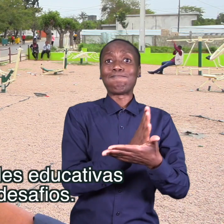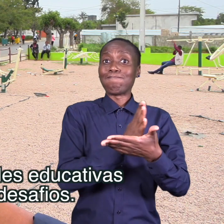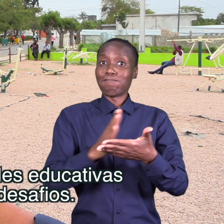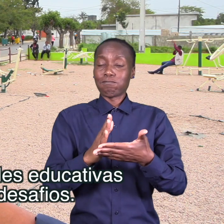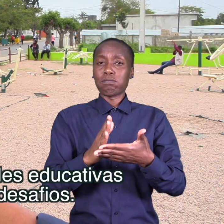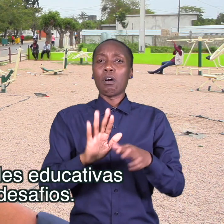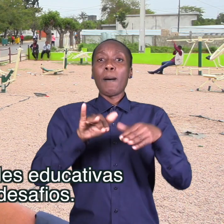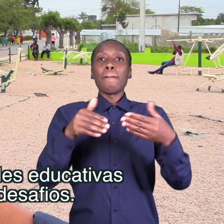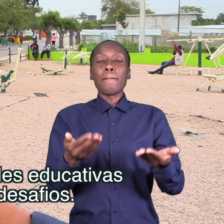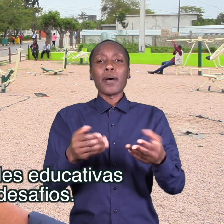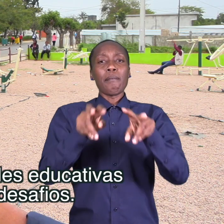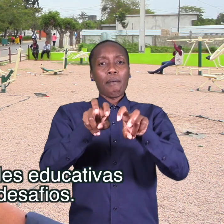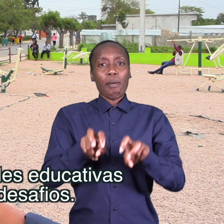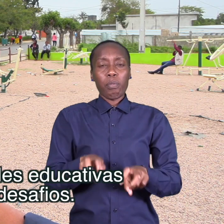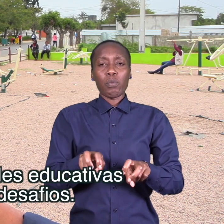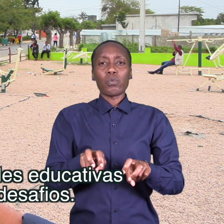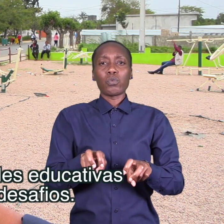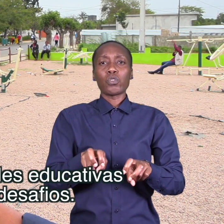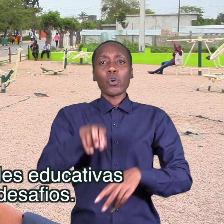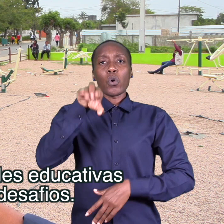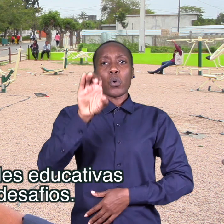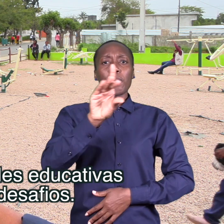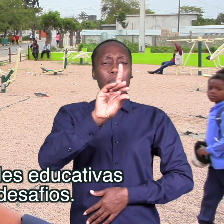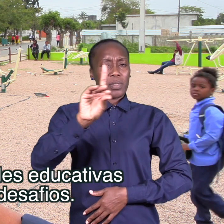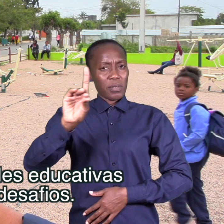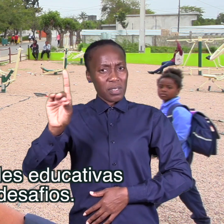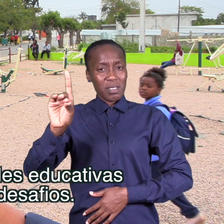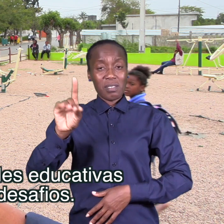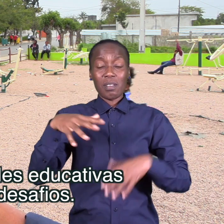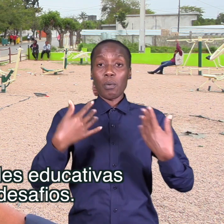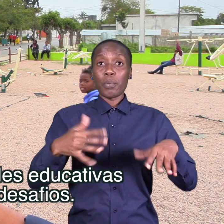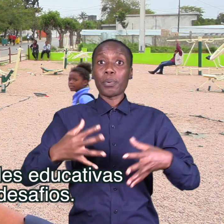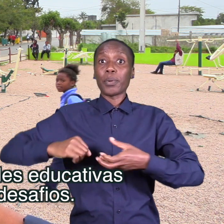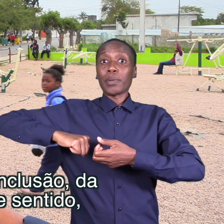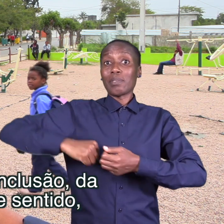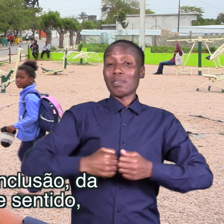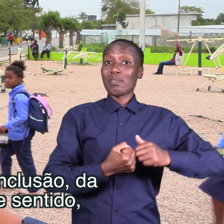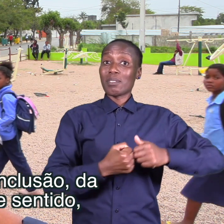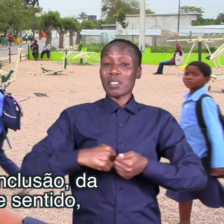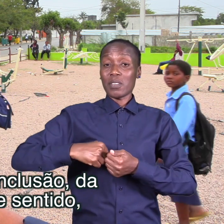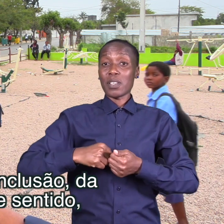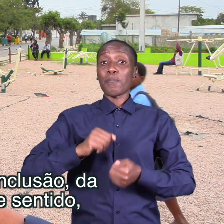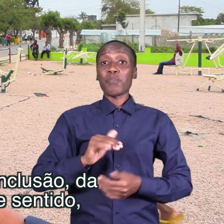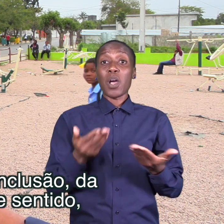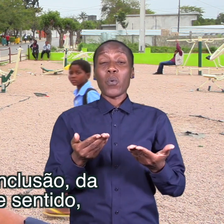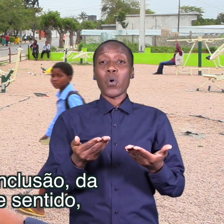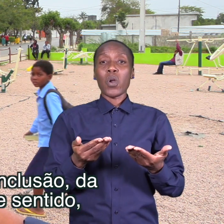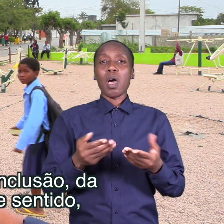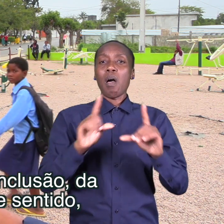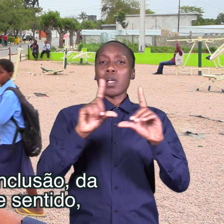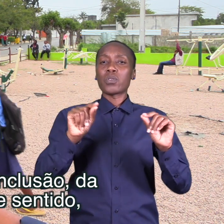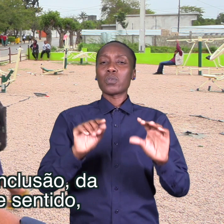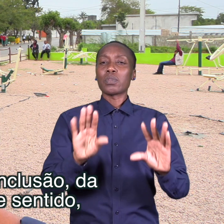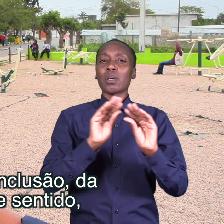Para os alunos com necessidades educativas especiais, são muitos desafios. Estamos numa fase